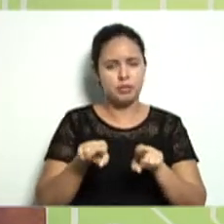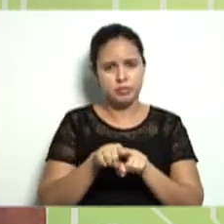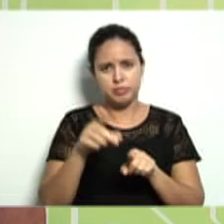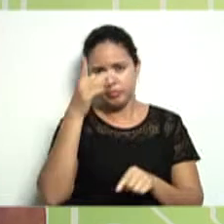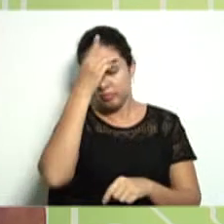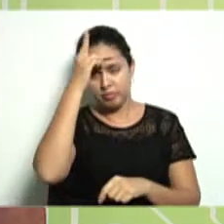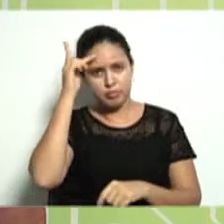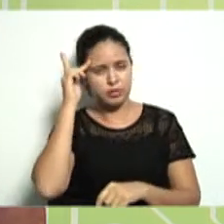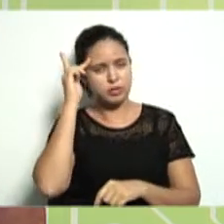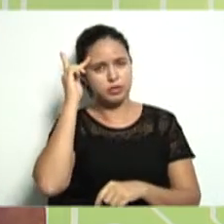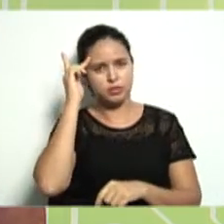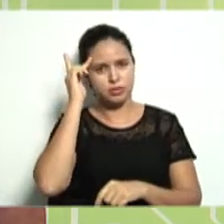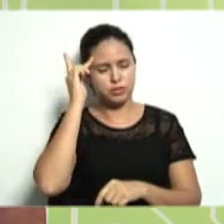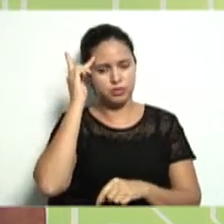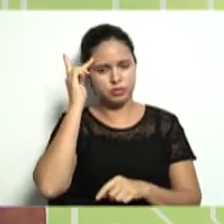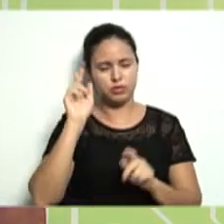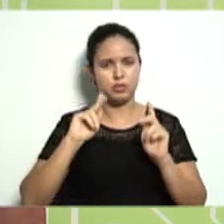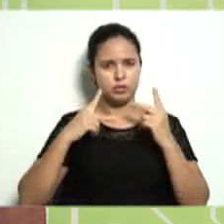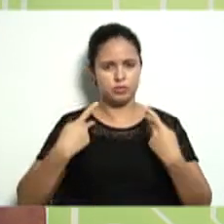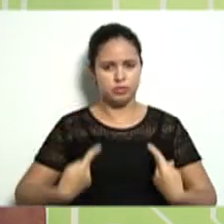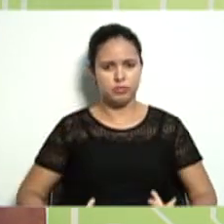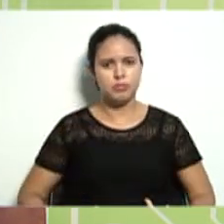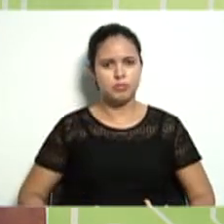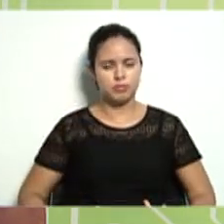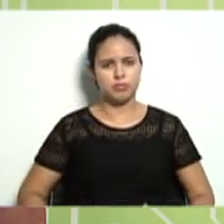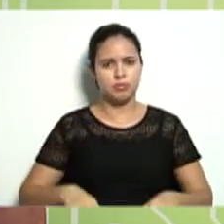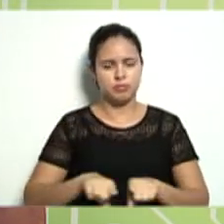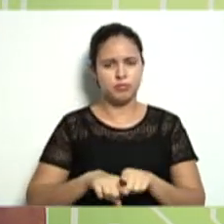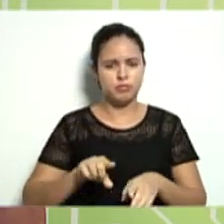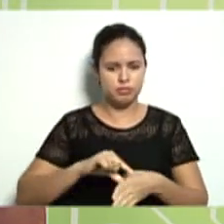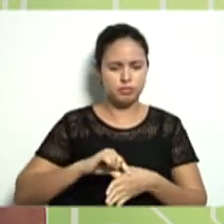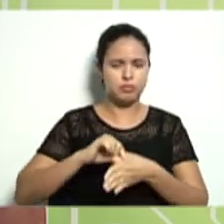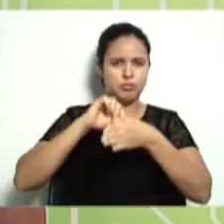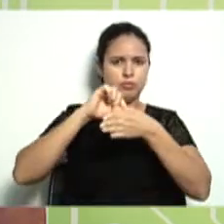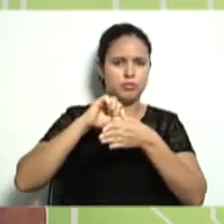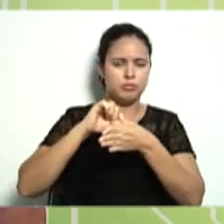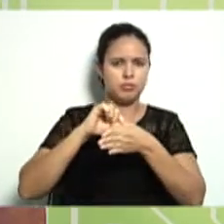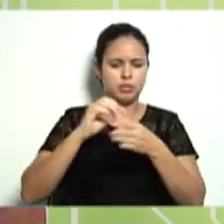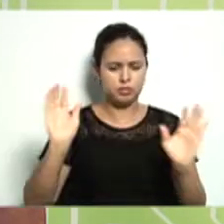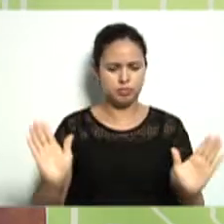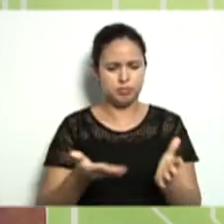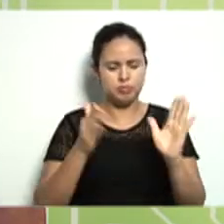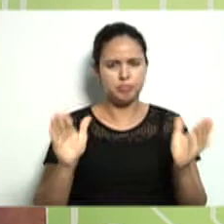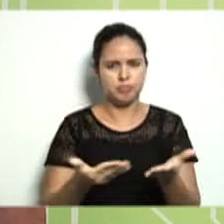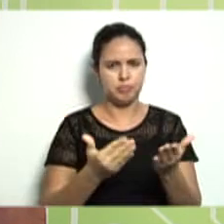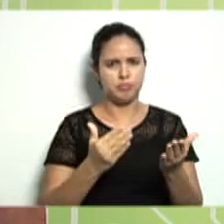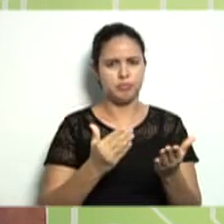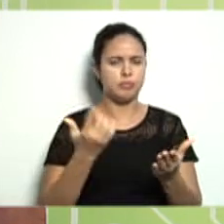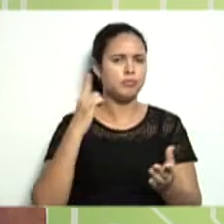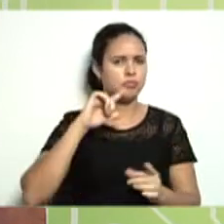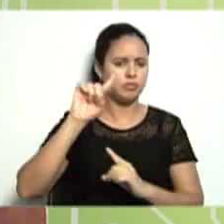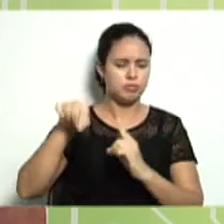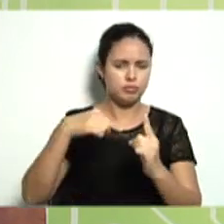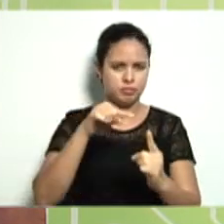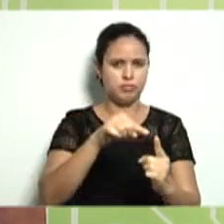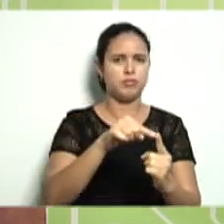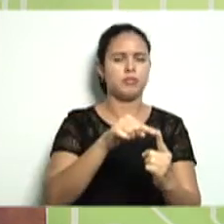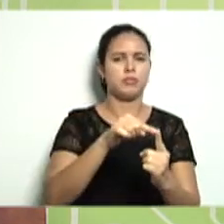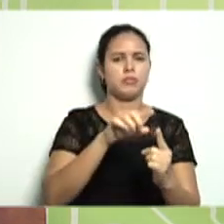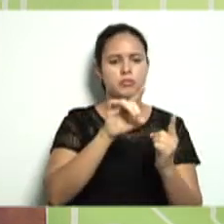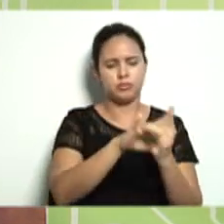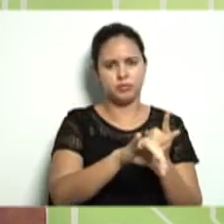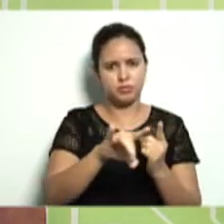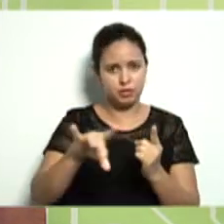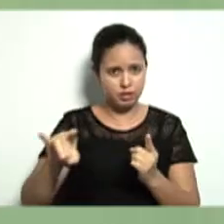pessoas, recursos humanos, pessoas, liderar essas pessoas para que motive e atinja os objetivos de cada